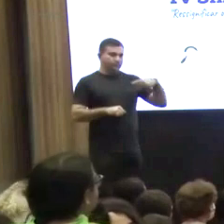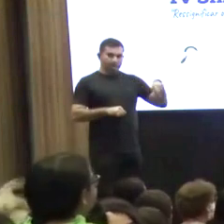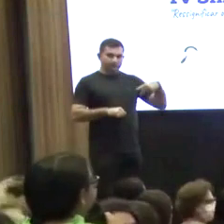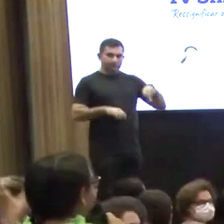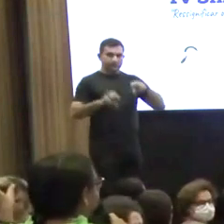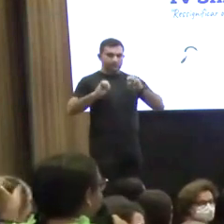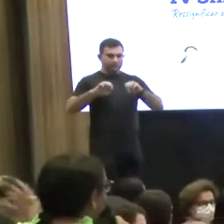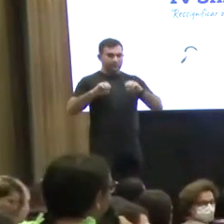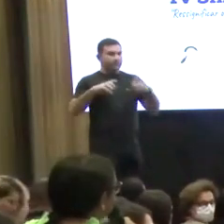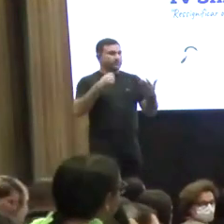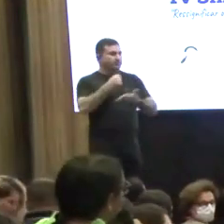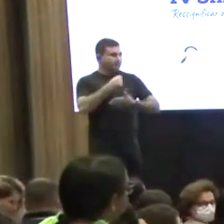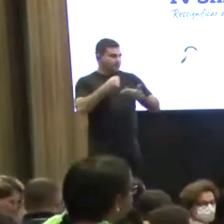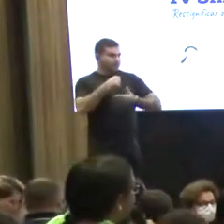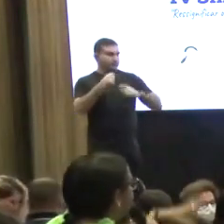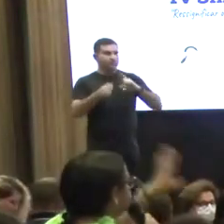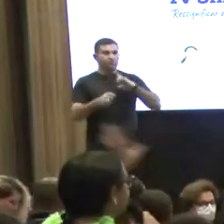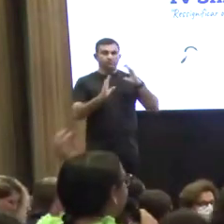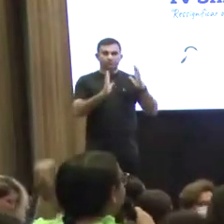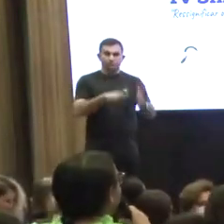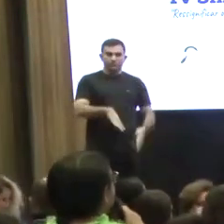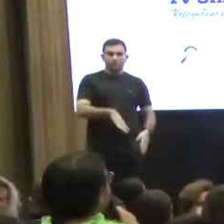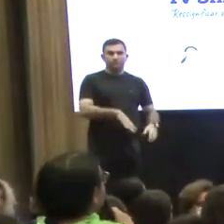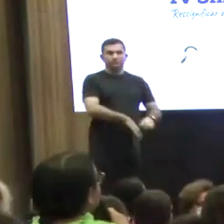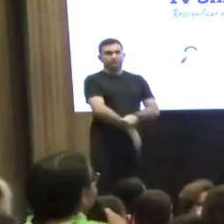básica, já passei anos iniciais, anos finais, ensino